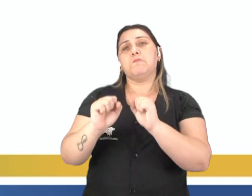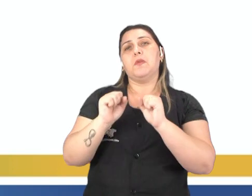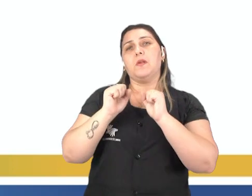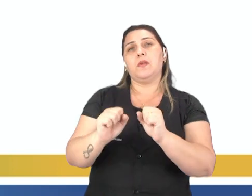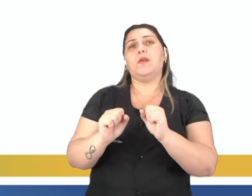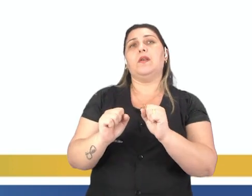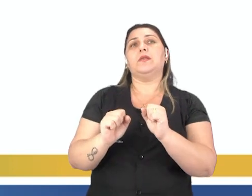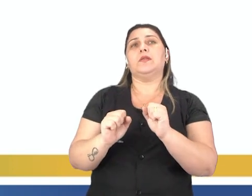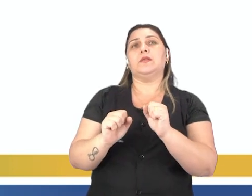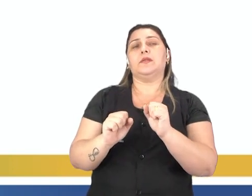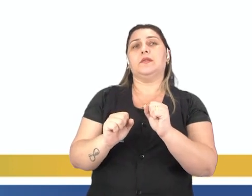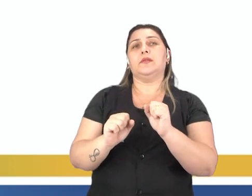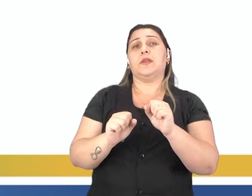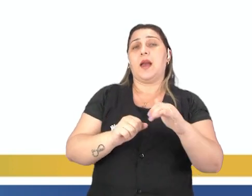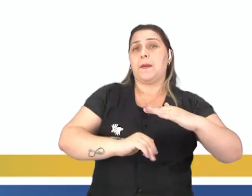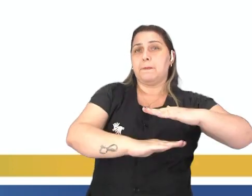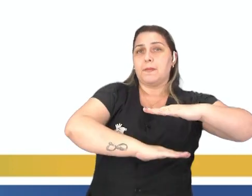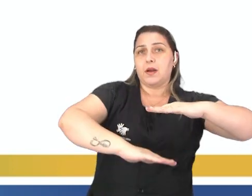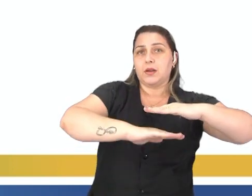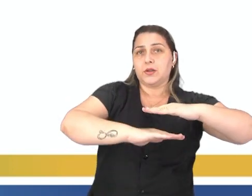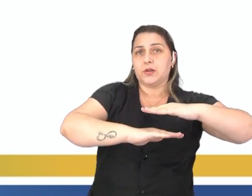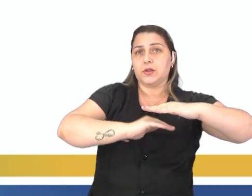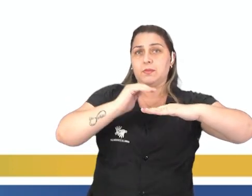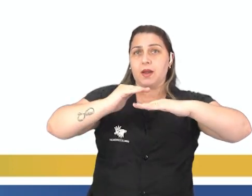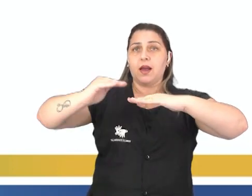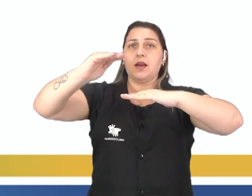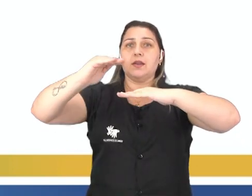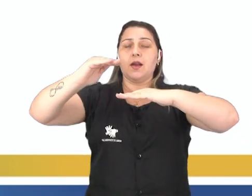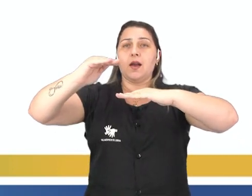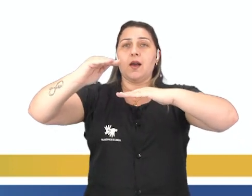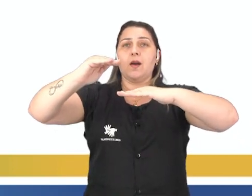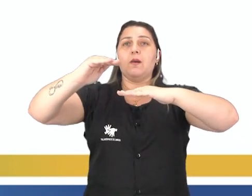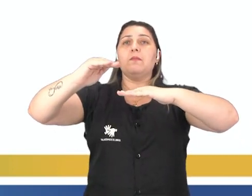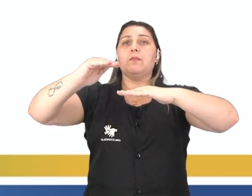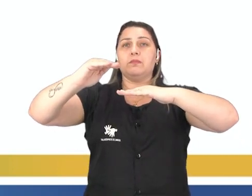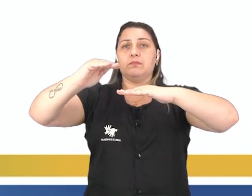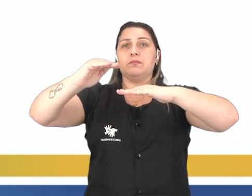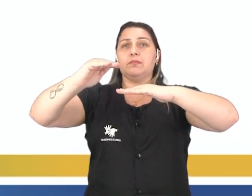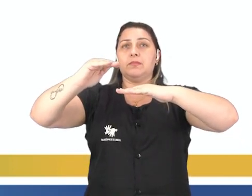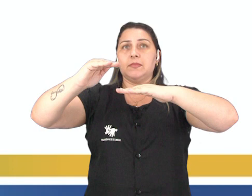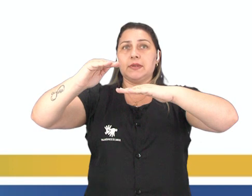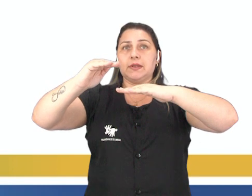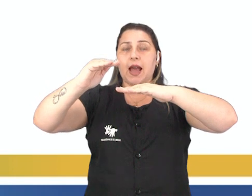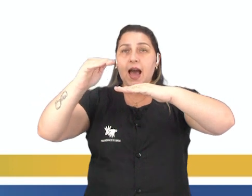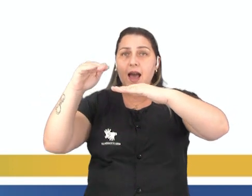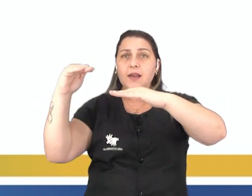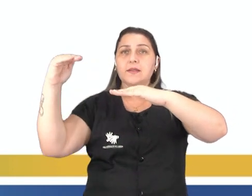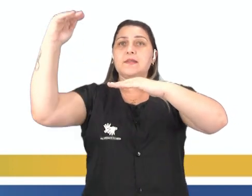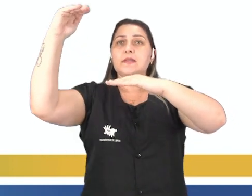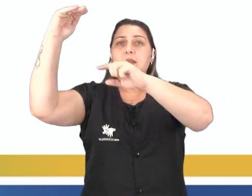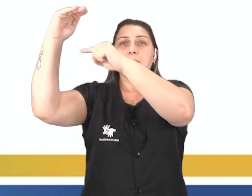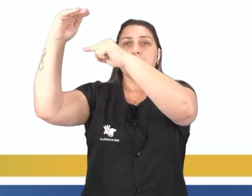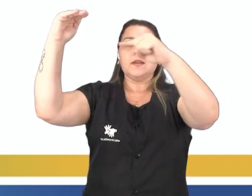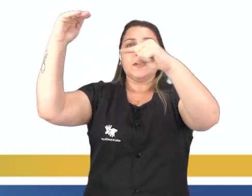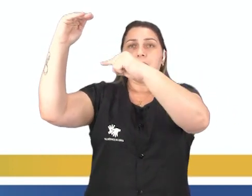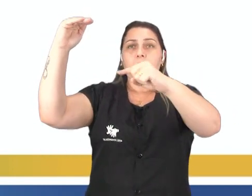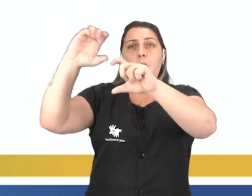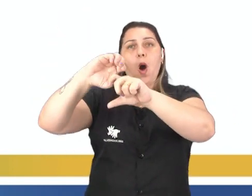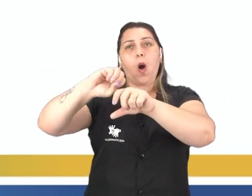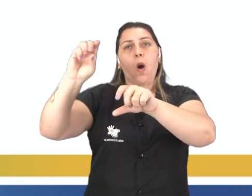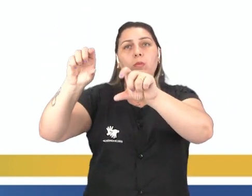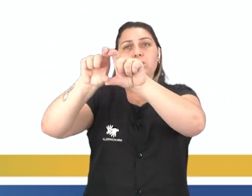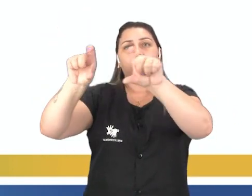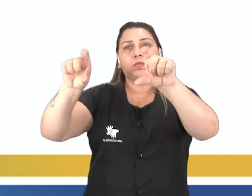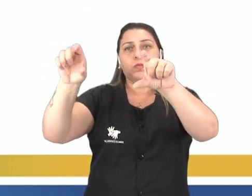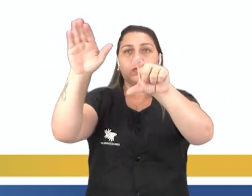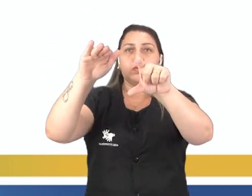ser posicionadas abaixo, acima ou ainda sobre as linhas do pentagrama ou da pauta, como vocês podem